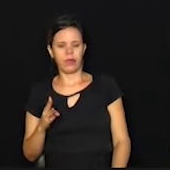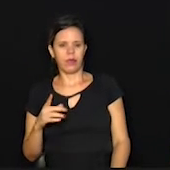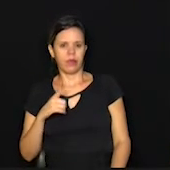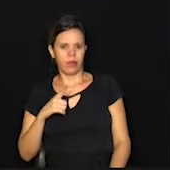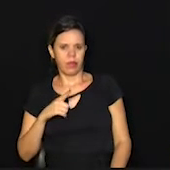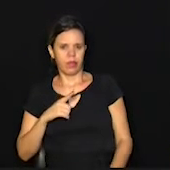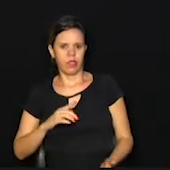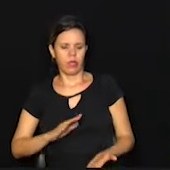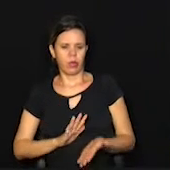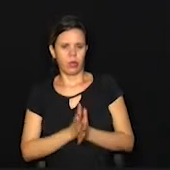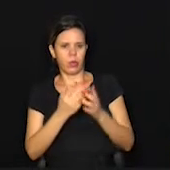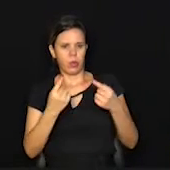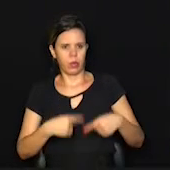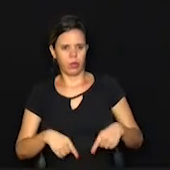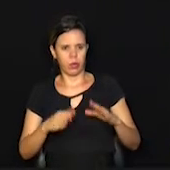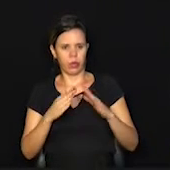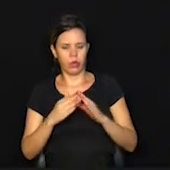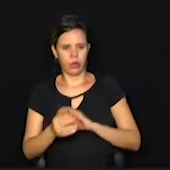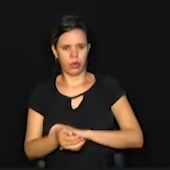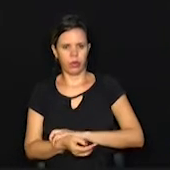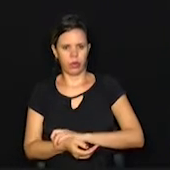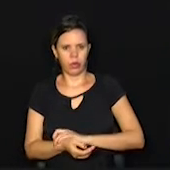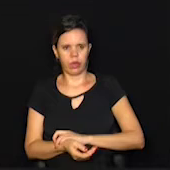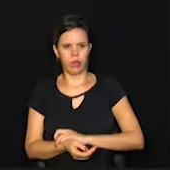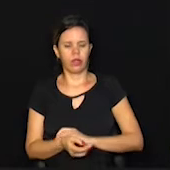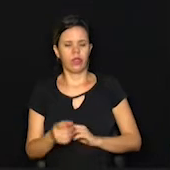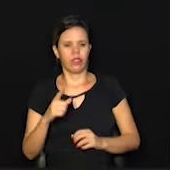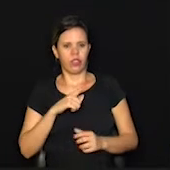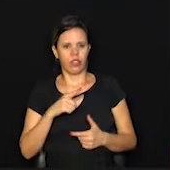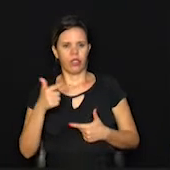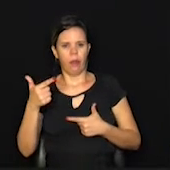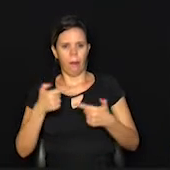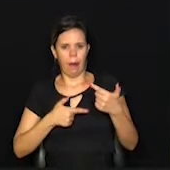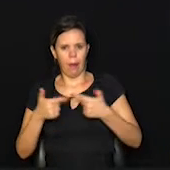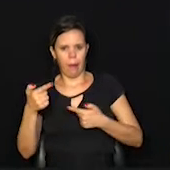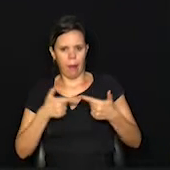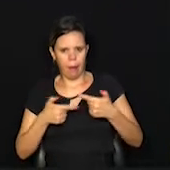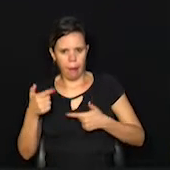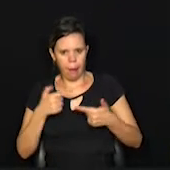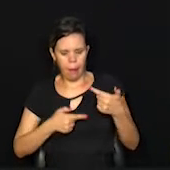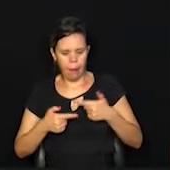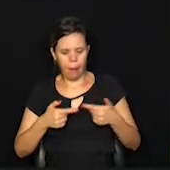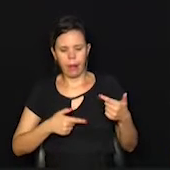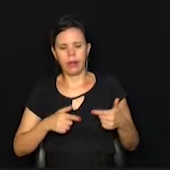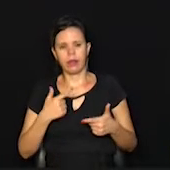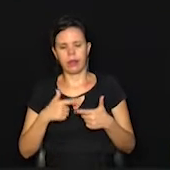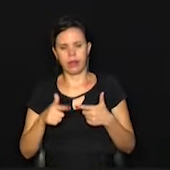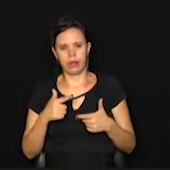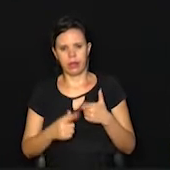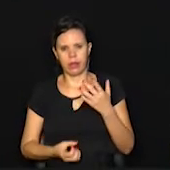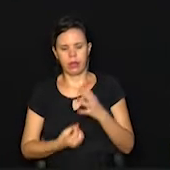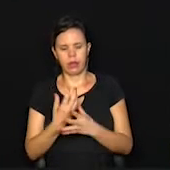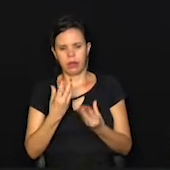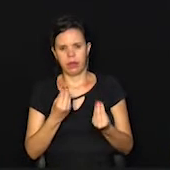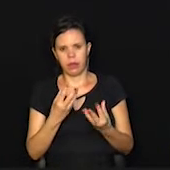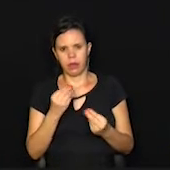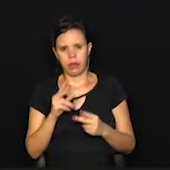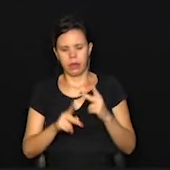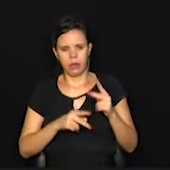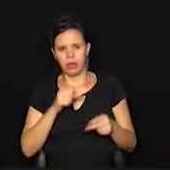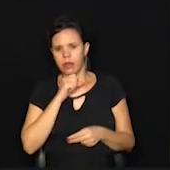tinham atacar em casa teria havido um tiroteio e desse tiroteio teria o resultado mortos